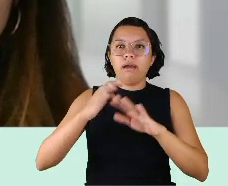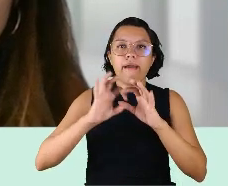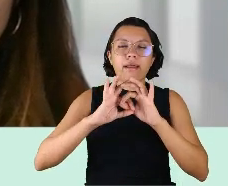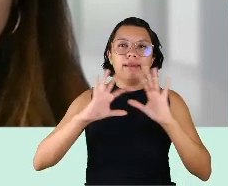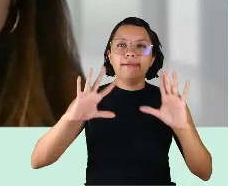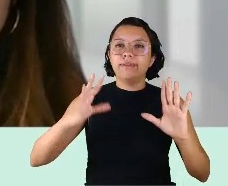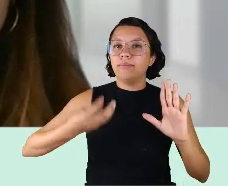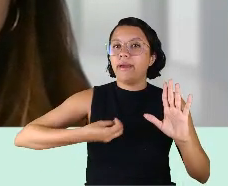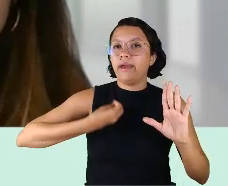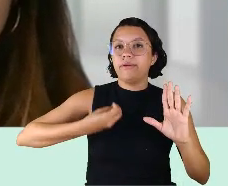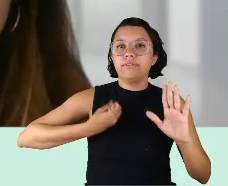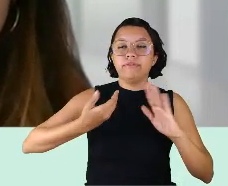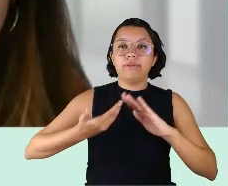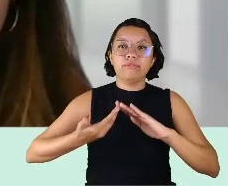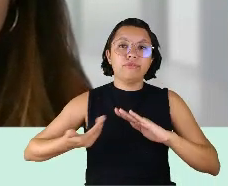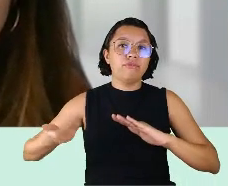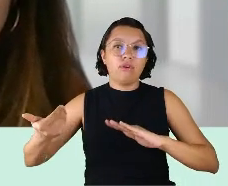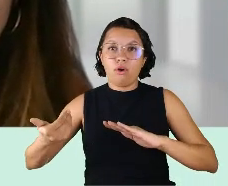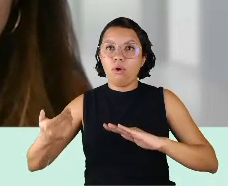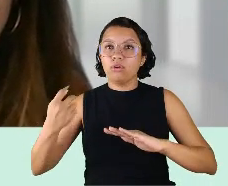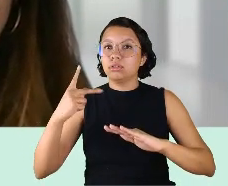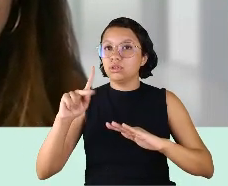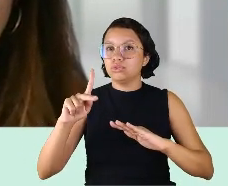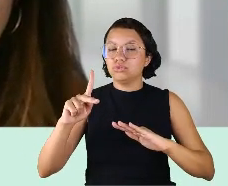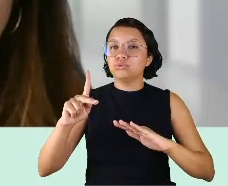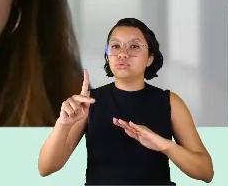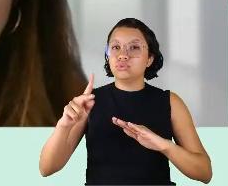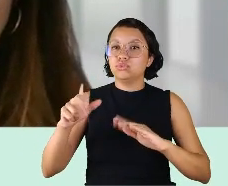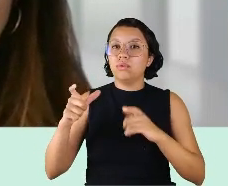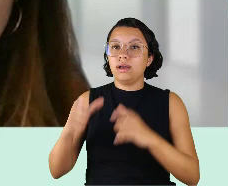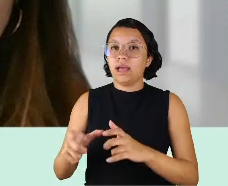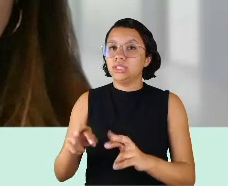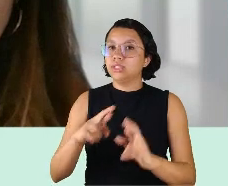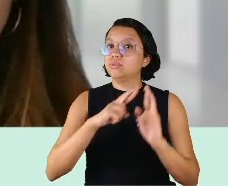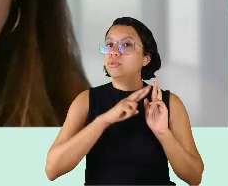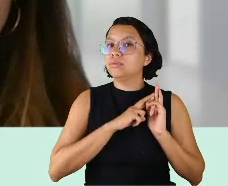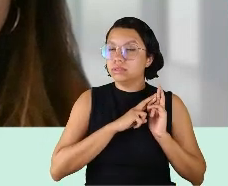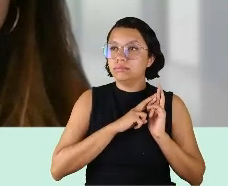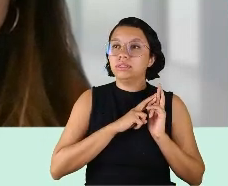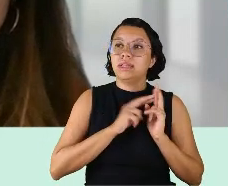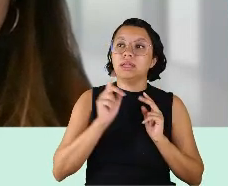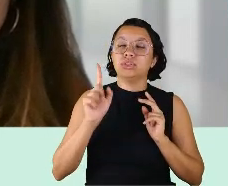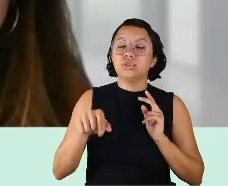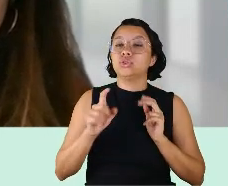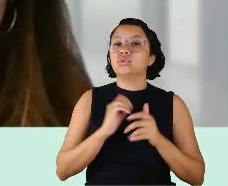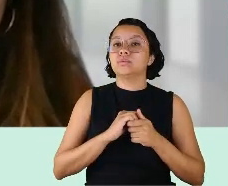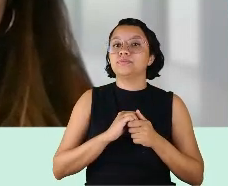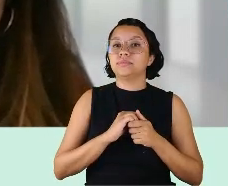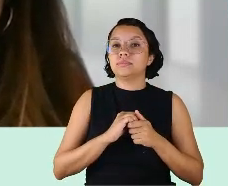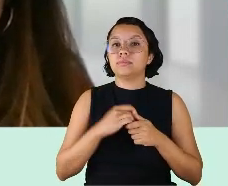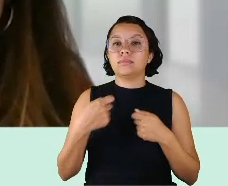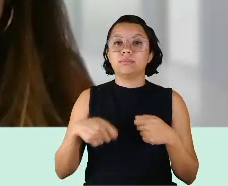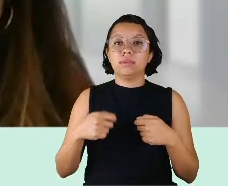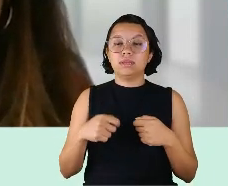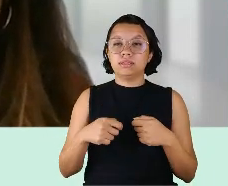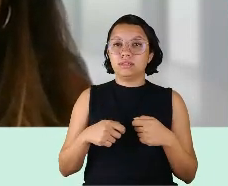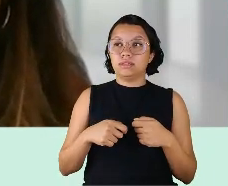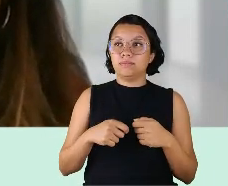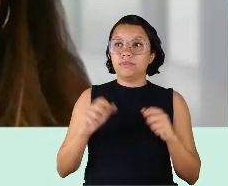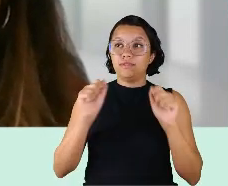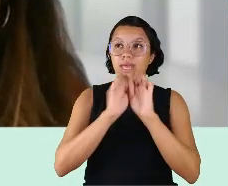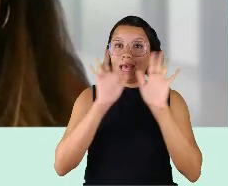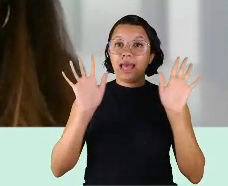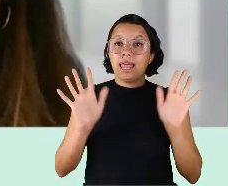para morar fora da subseção judiciária. Isso é algo que tem que